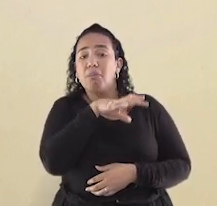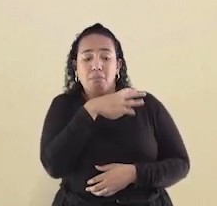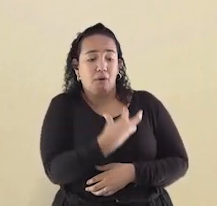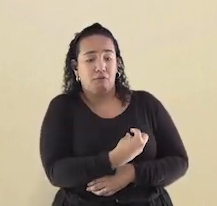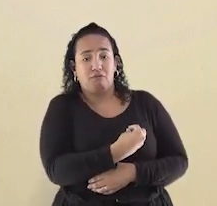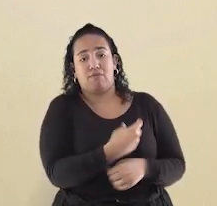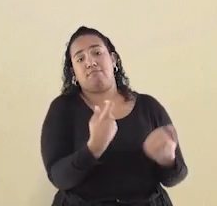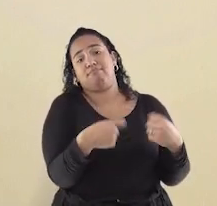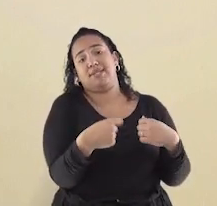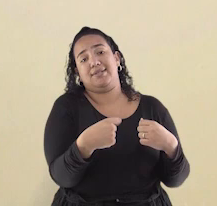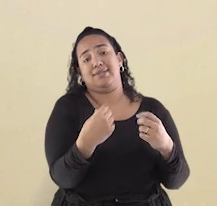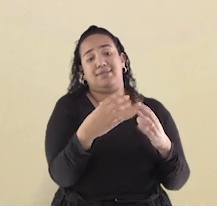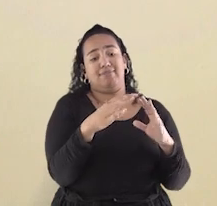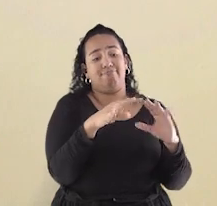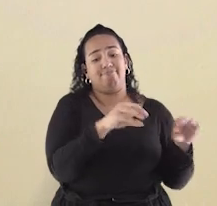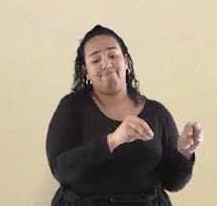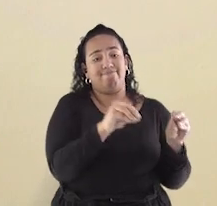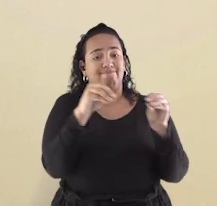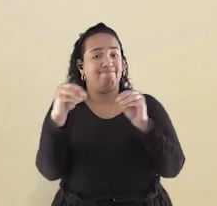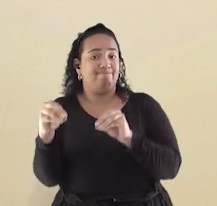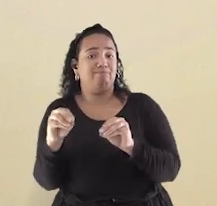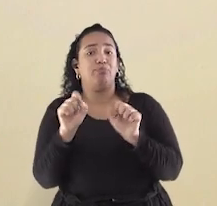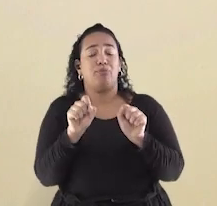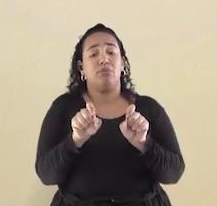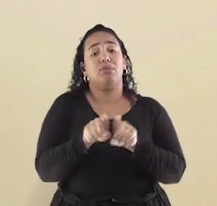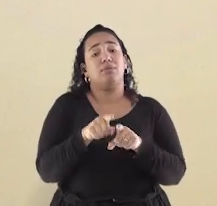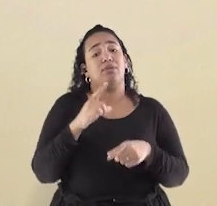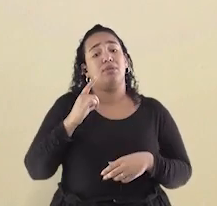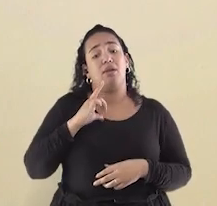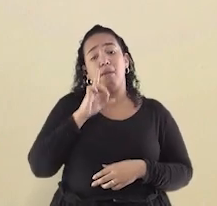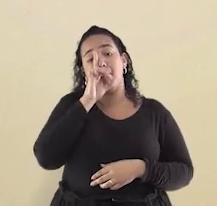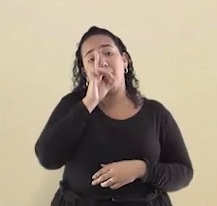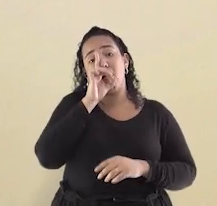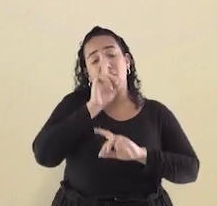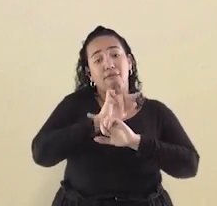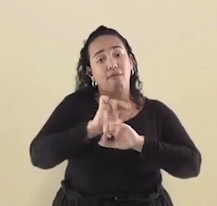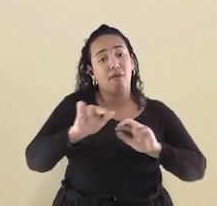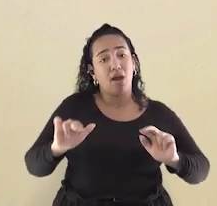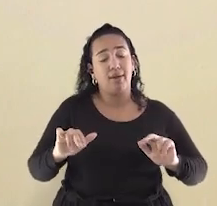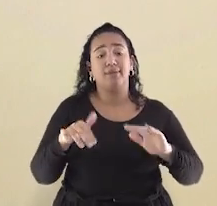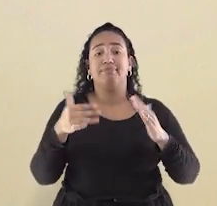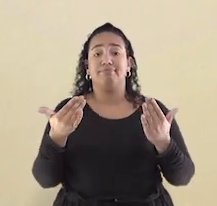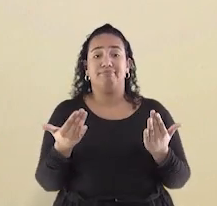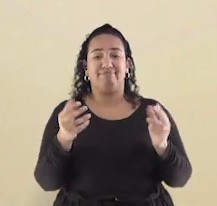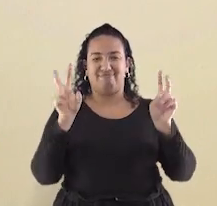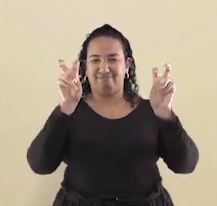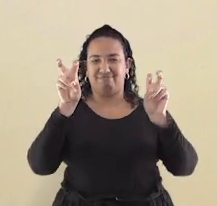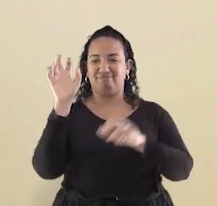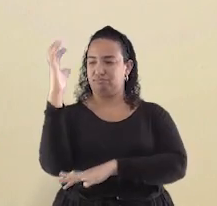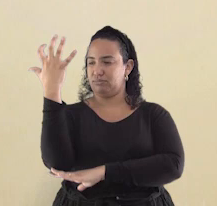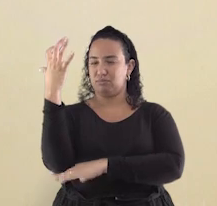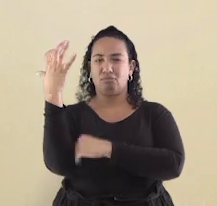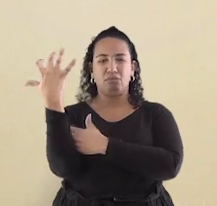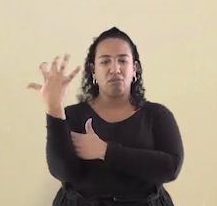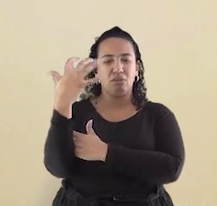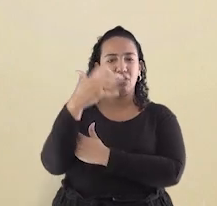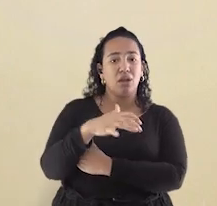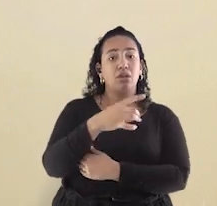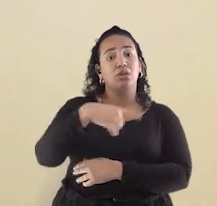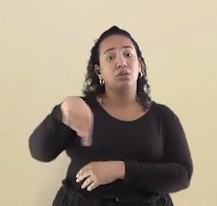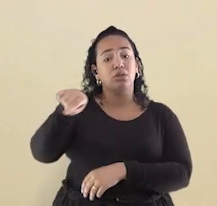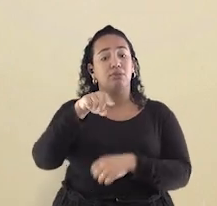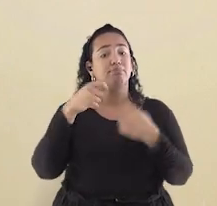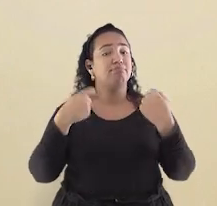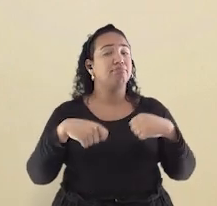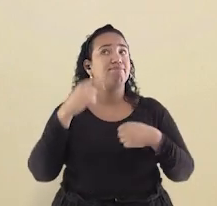ir para outros lugares e corram vários riscos. Então, essa questão do desmatamento é uma das questões que a